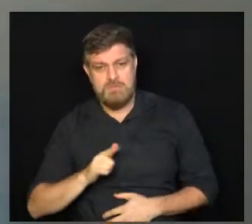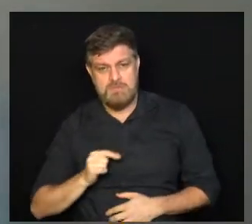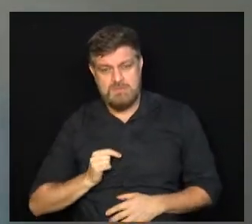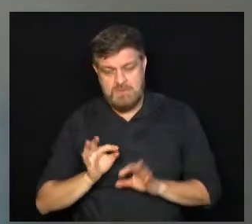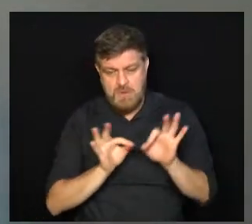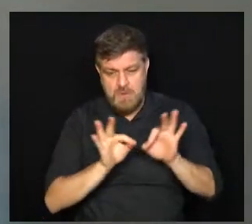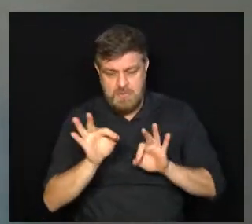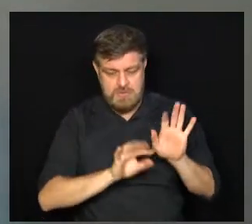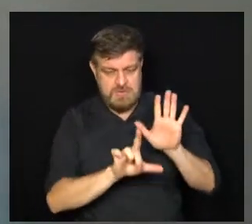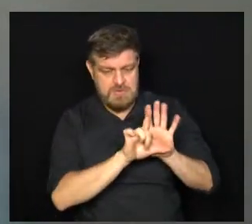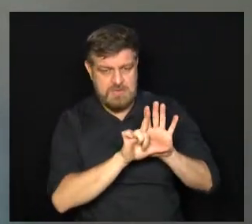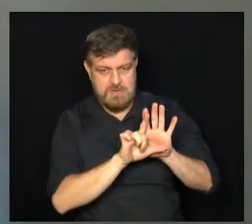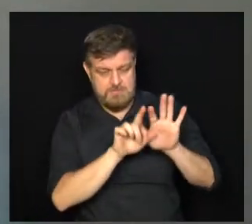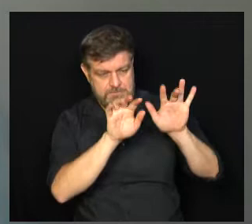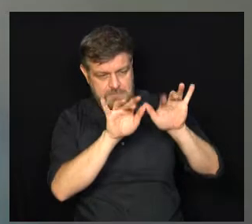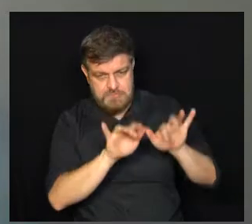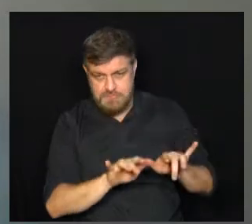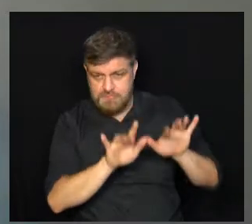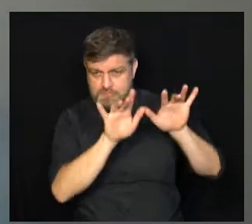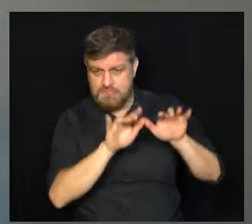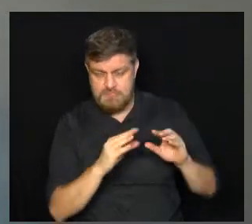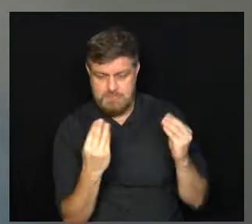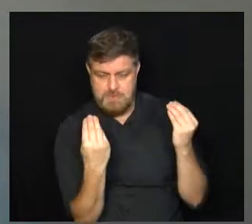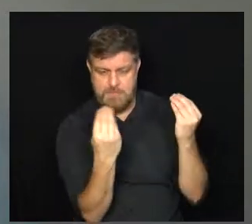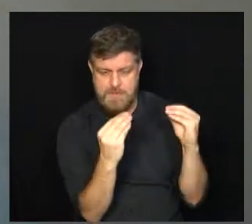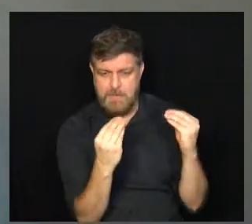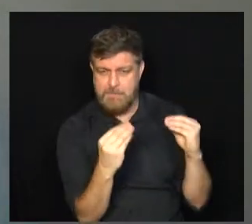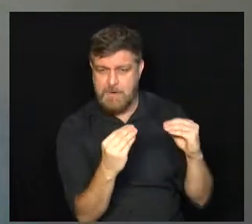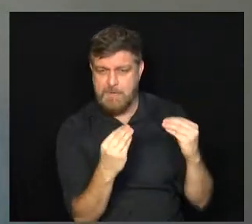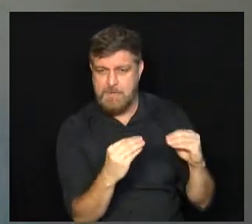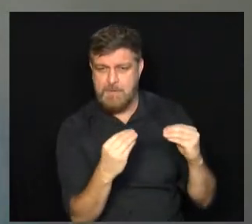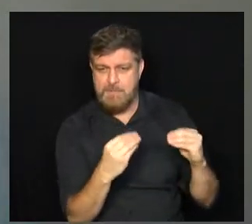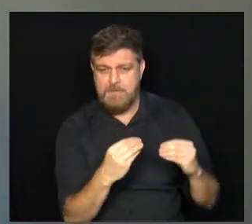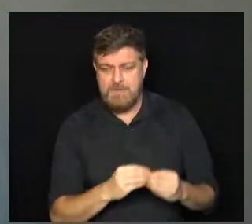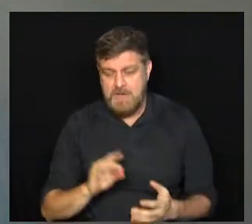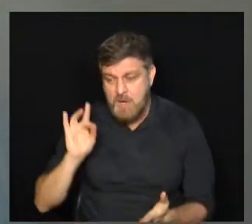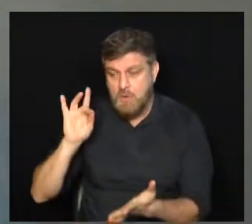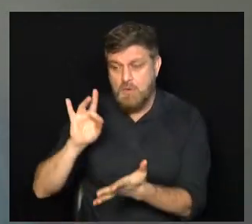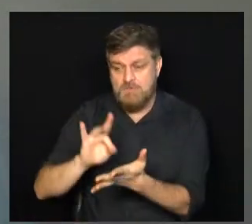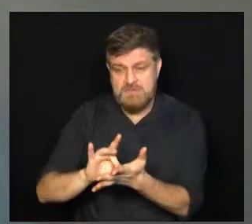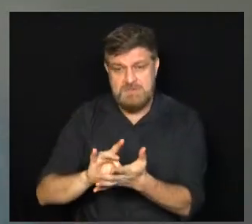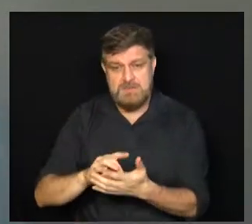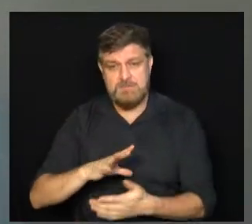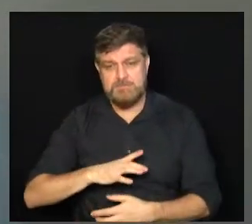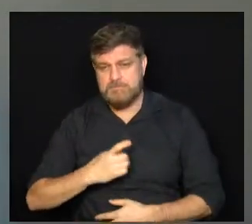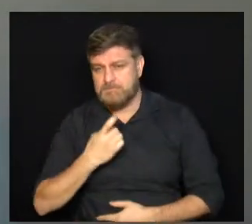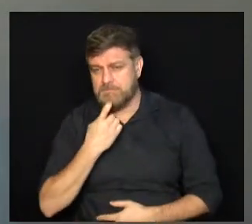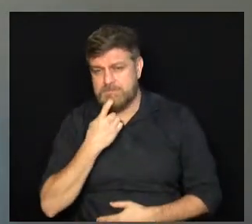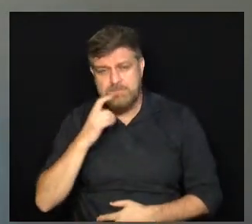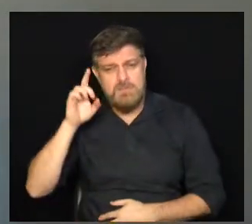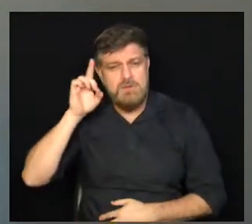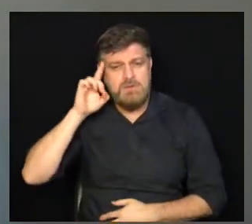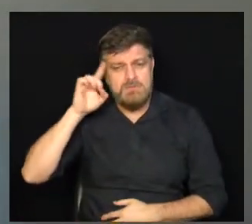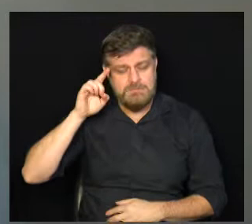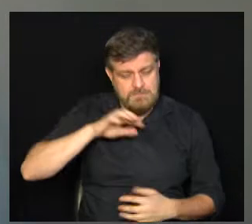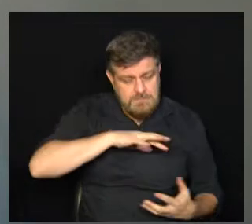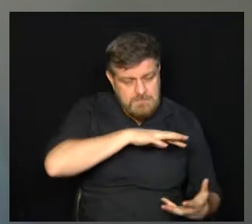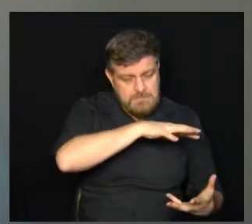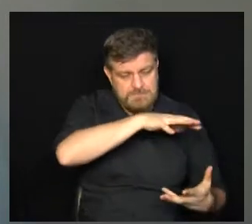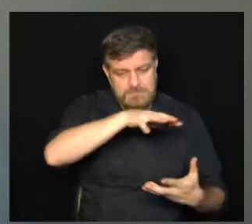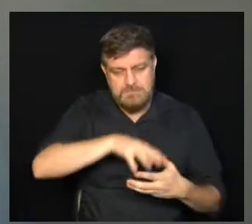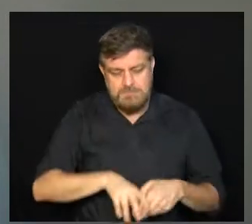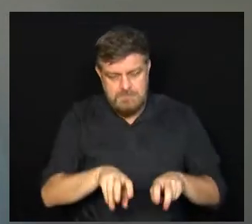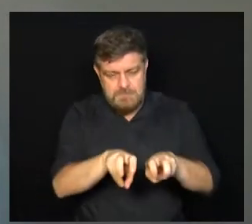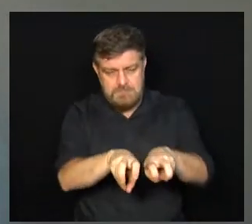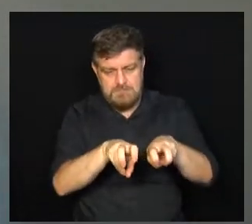projeto de lei que eu irei apresentar, né? Para oficializar no nosso município o Dia Internacional do